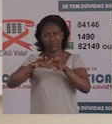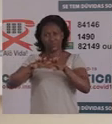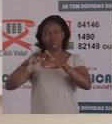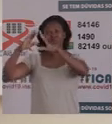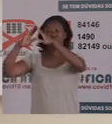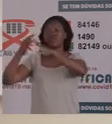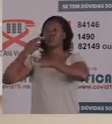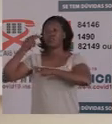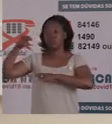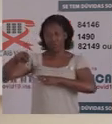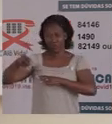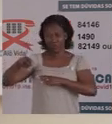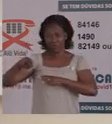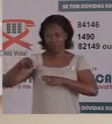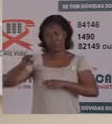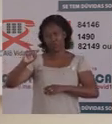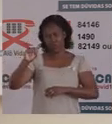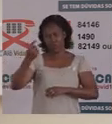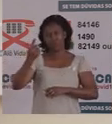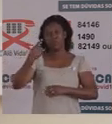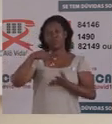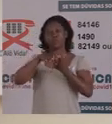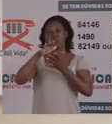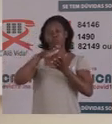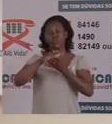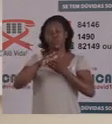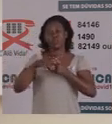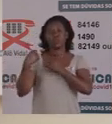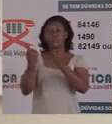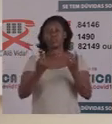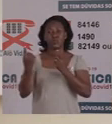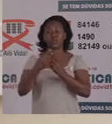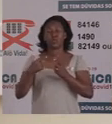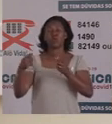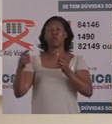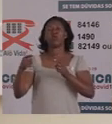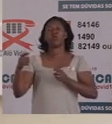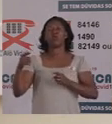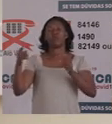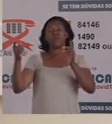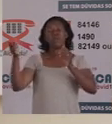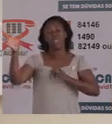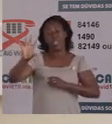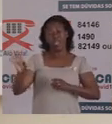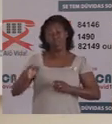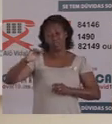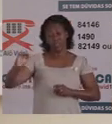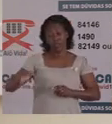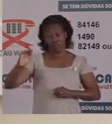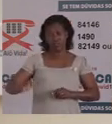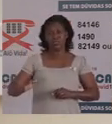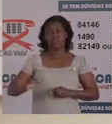falar primeiro da evolução da epidemia na SADC, depois vou fazer uma descrição